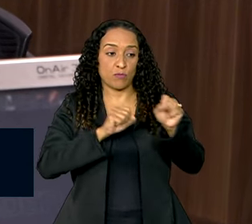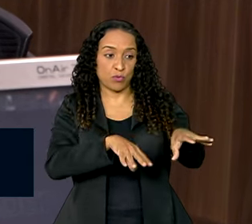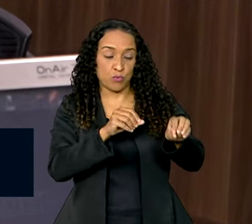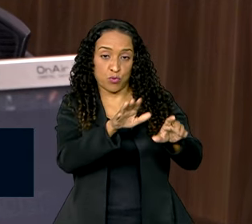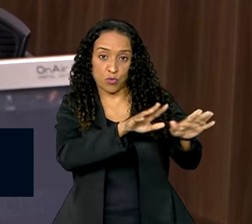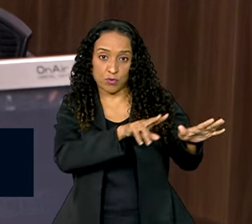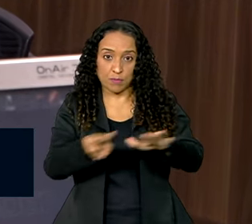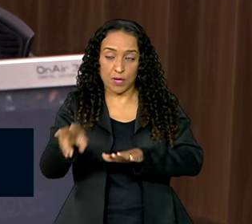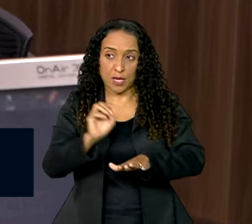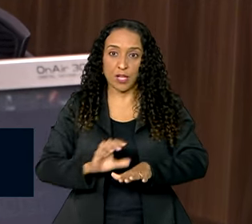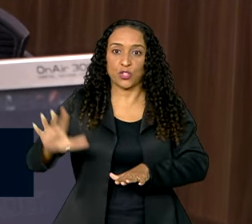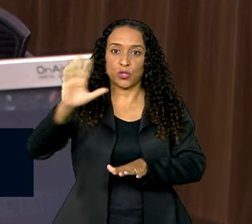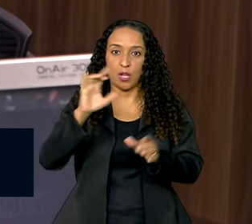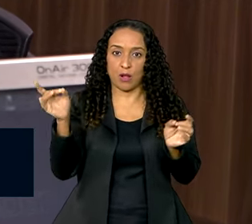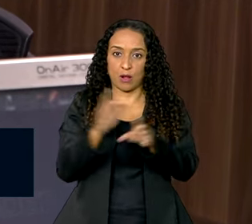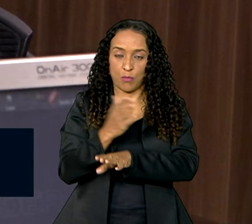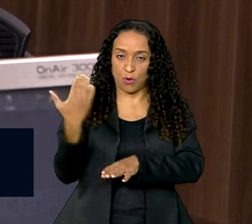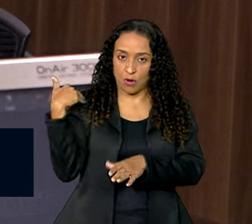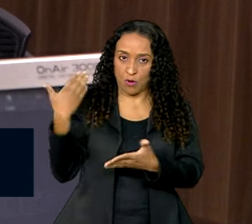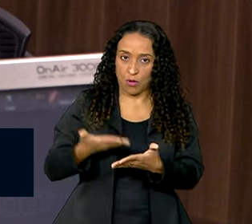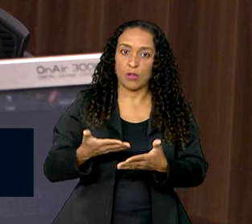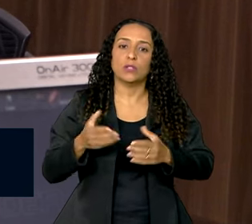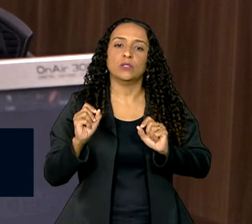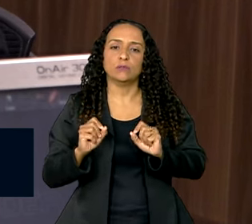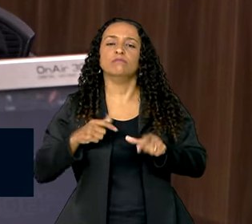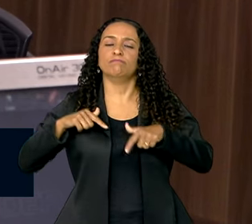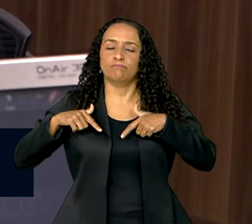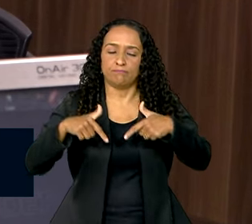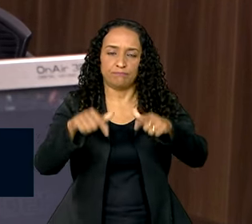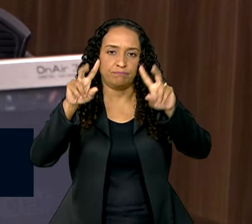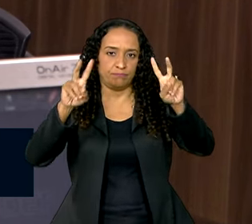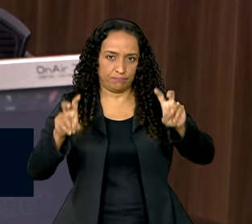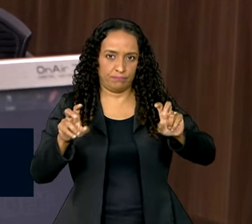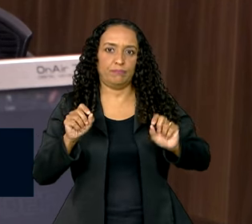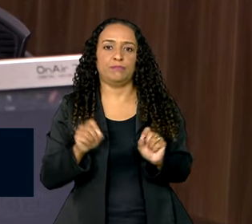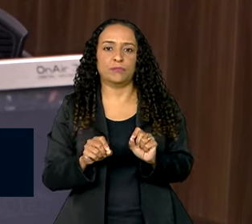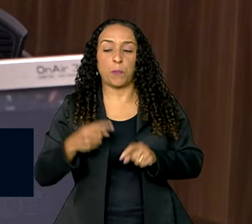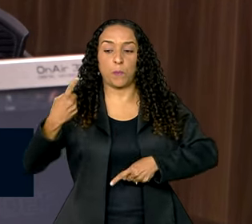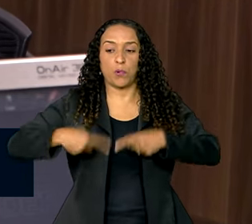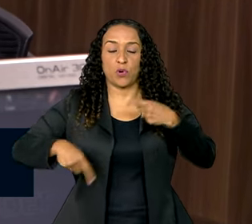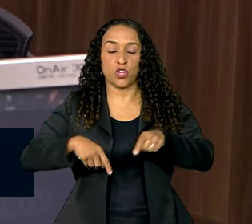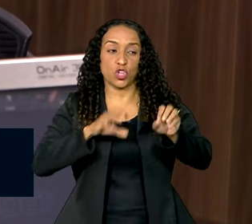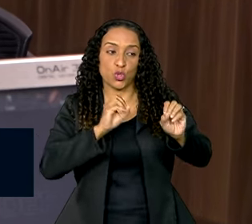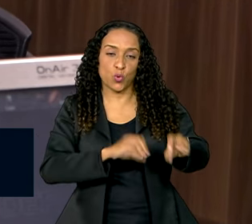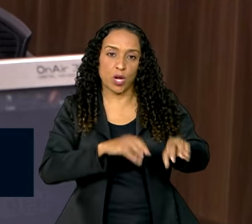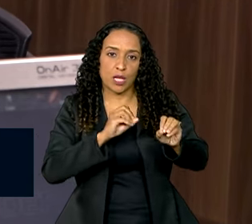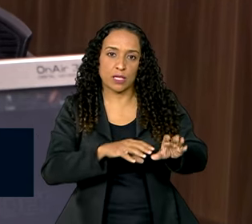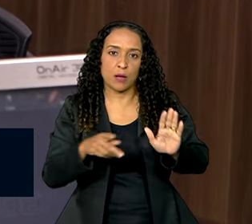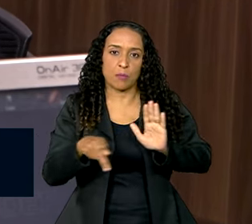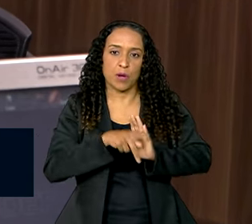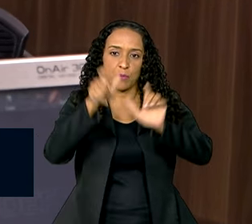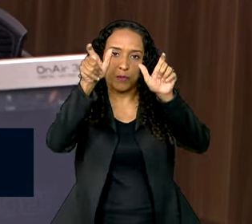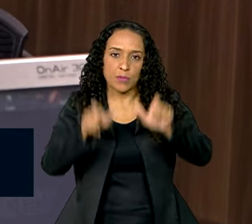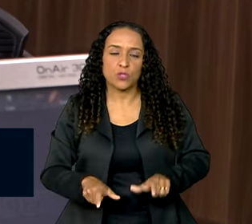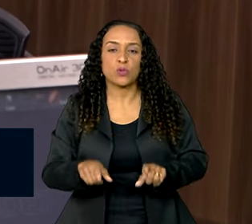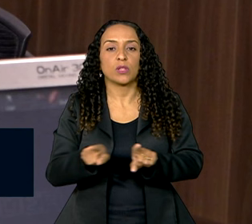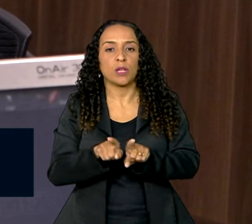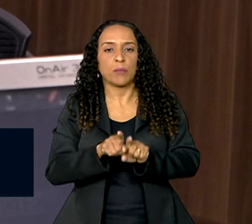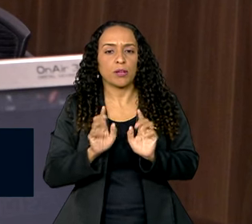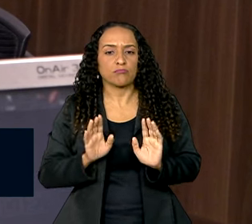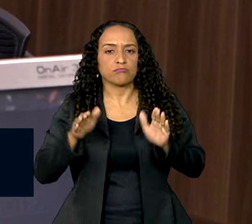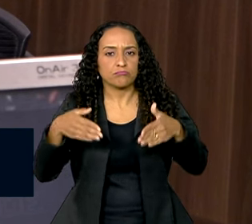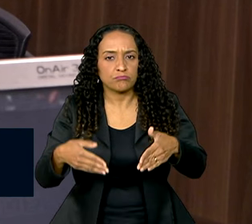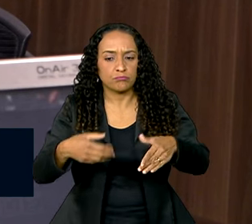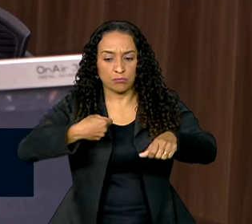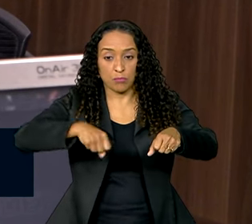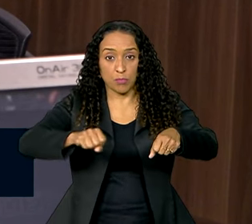de Trânsito, que se encerrou agora recentemente, trabalhou muito nesse tema da política educativa para o cidadão e focado também na questão